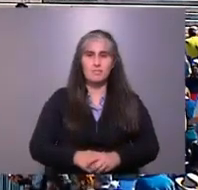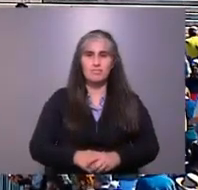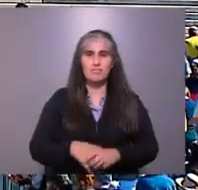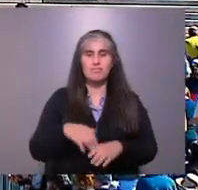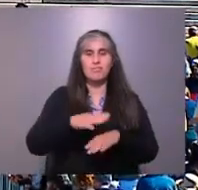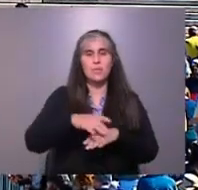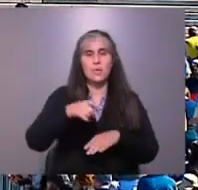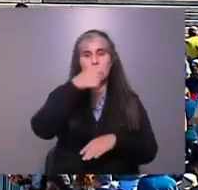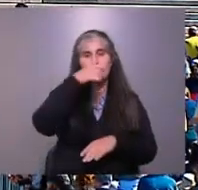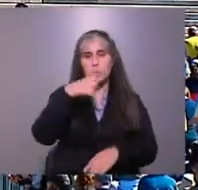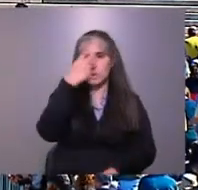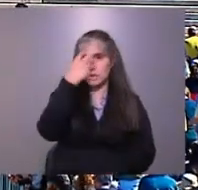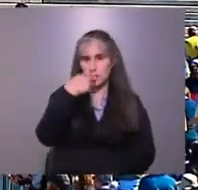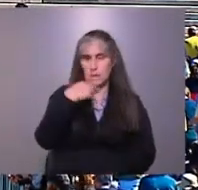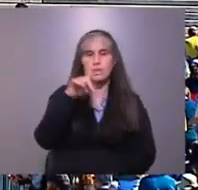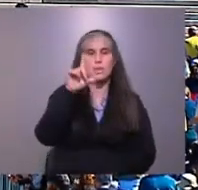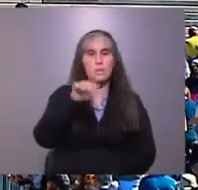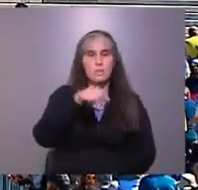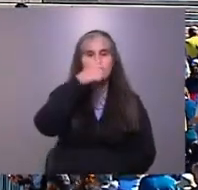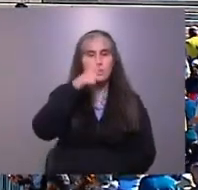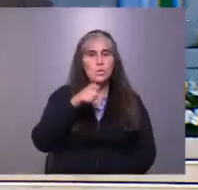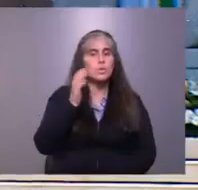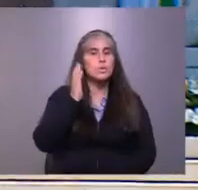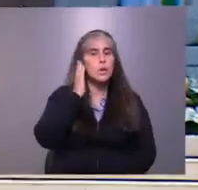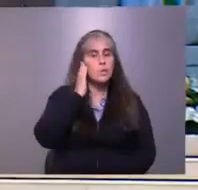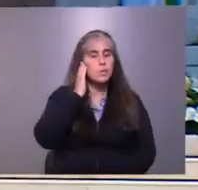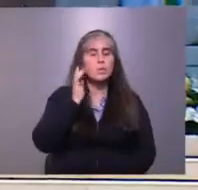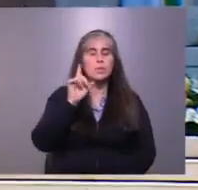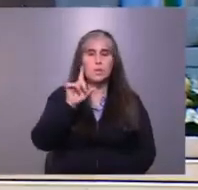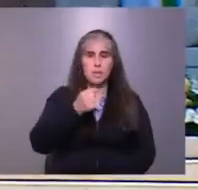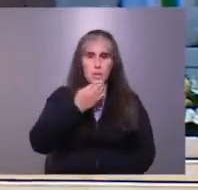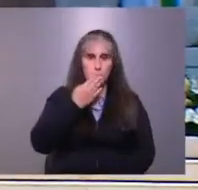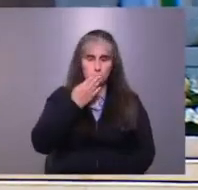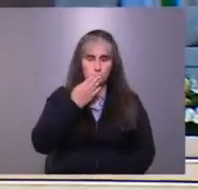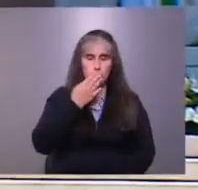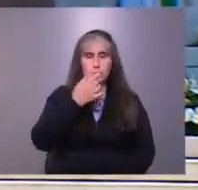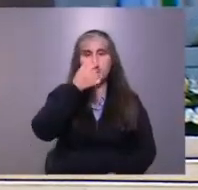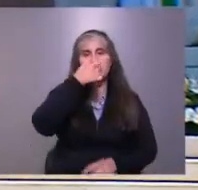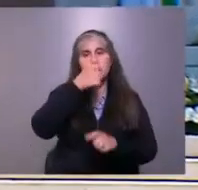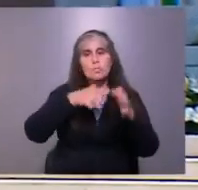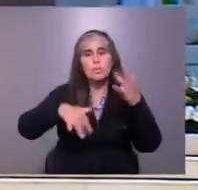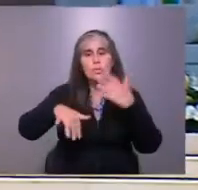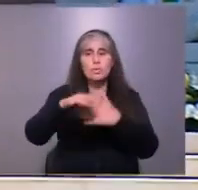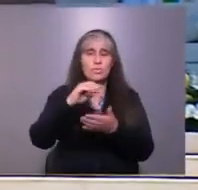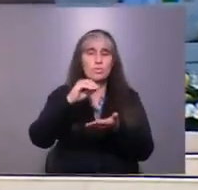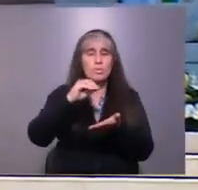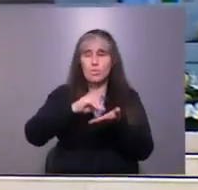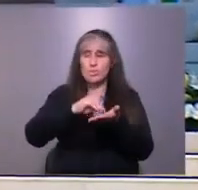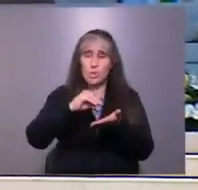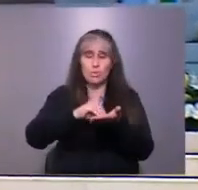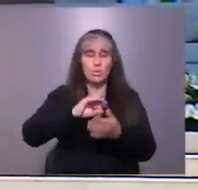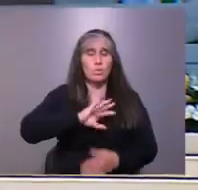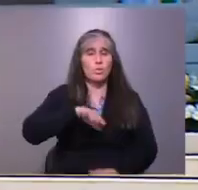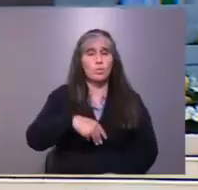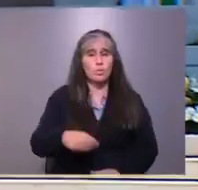Pelos cegos, pelos surdos e pelos mudos, pelos pobres dos países mais pobres e